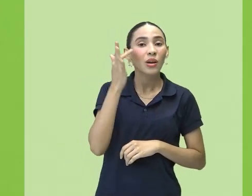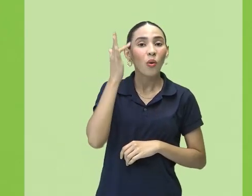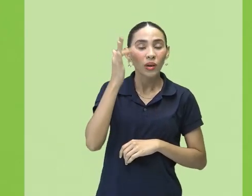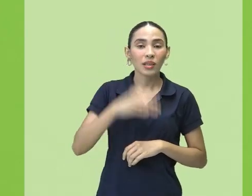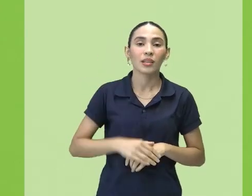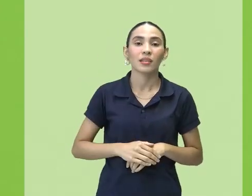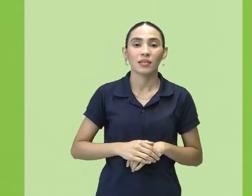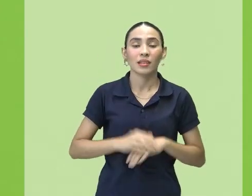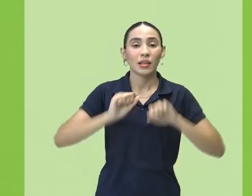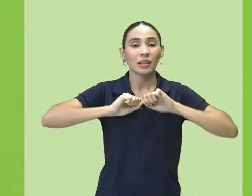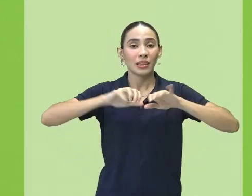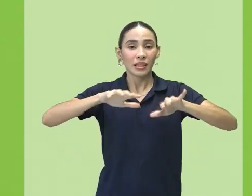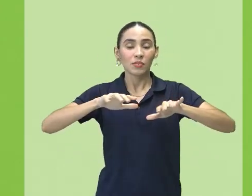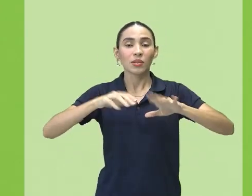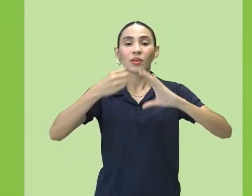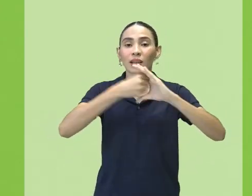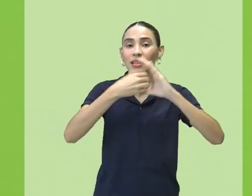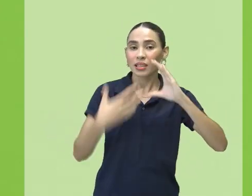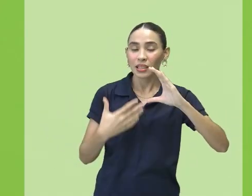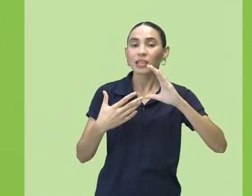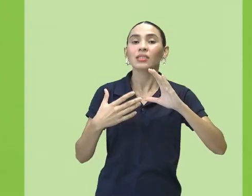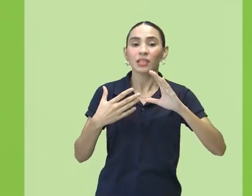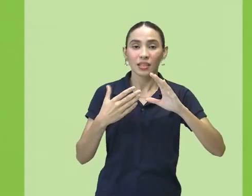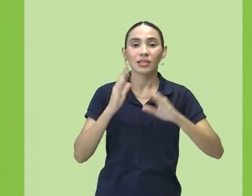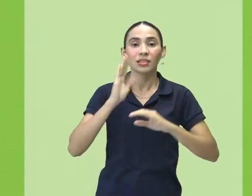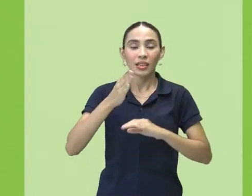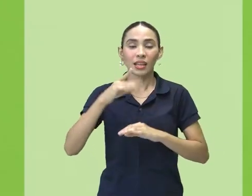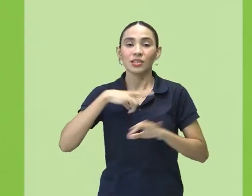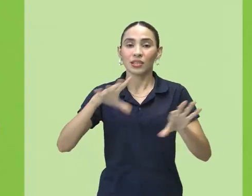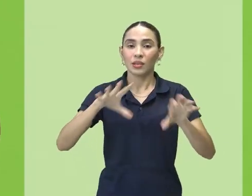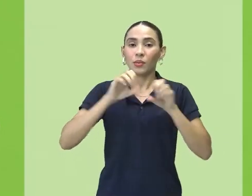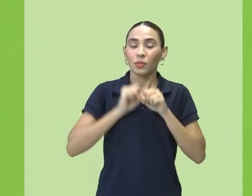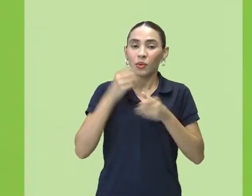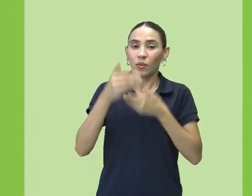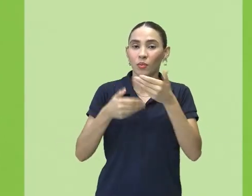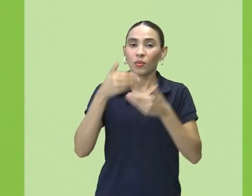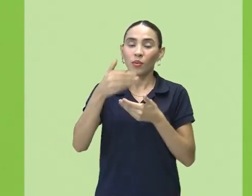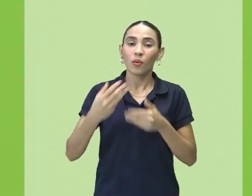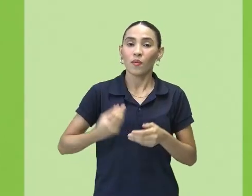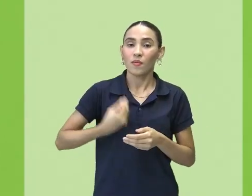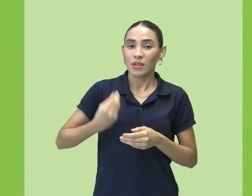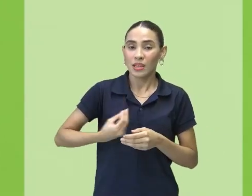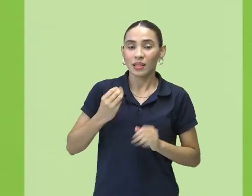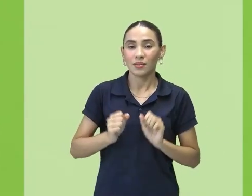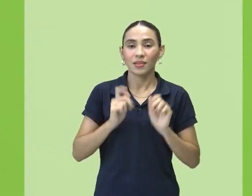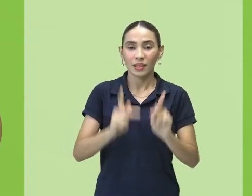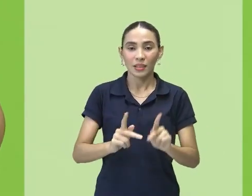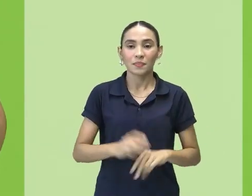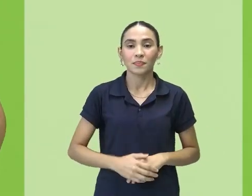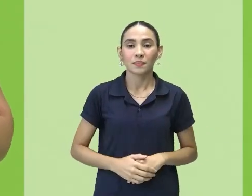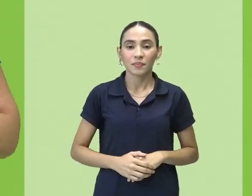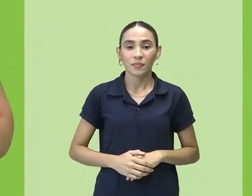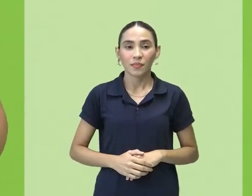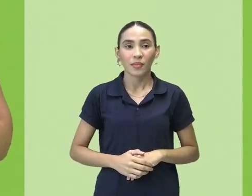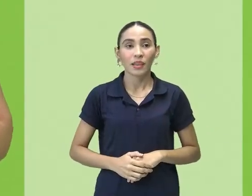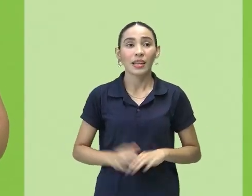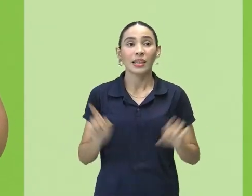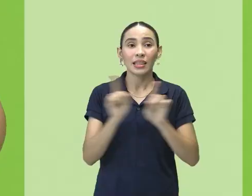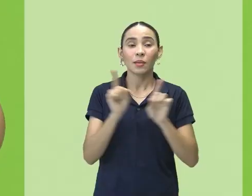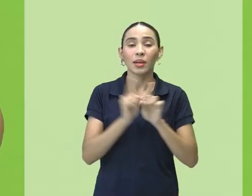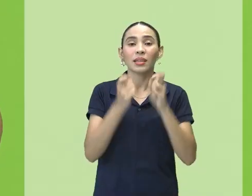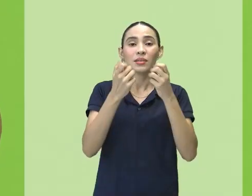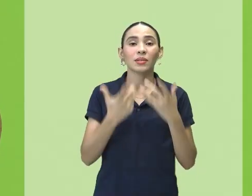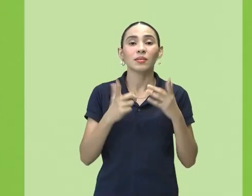lei da transmissão dos caracteres que aquele indivíduo adquiriu ao longo da sua vida, certo? Bom, a gente